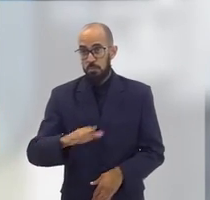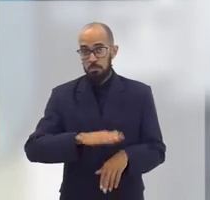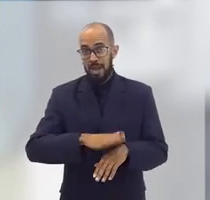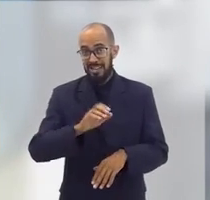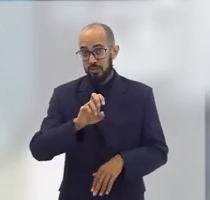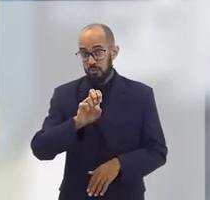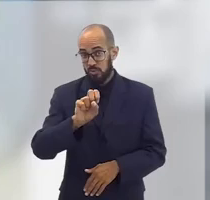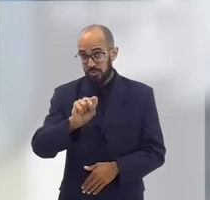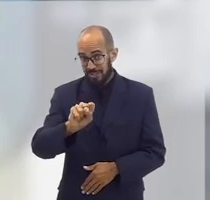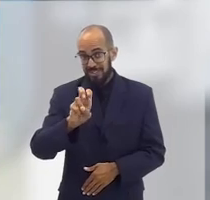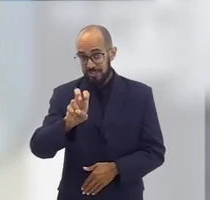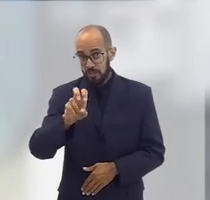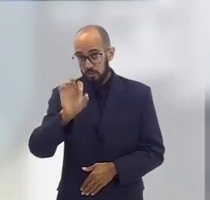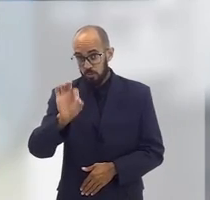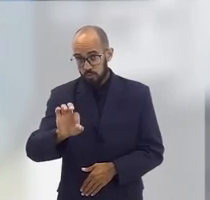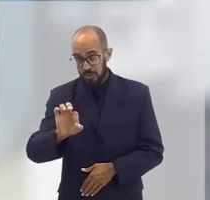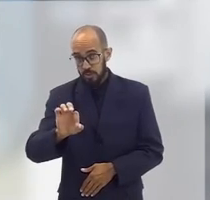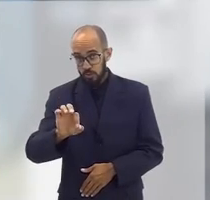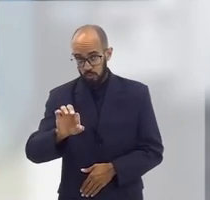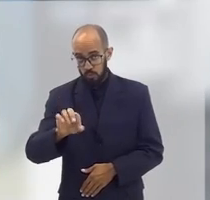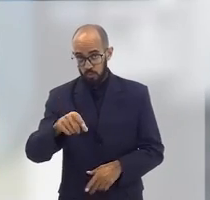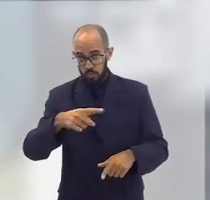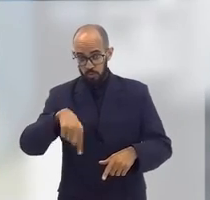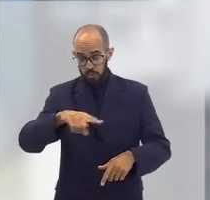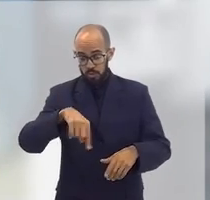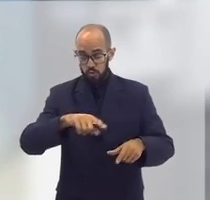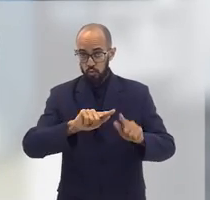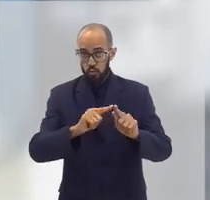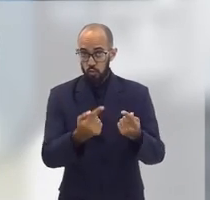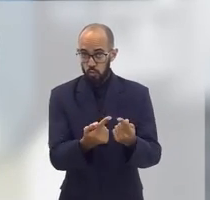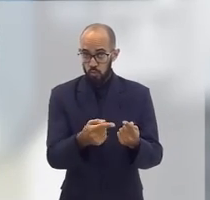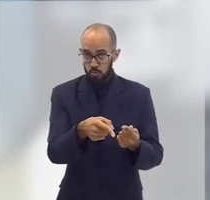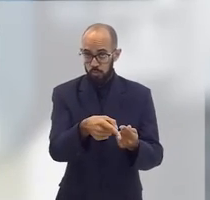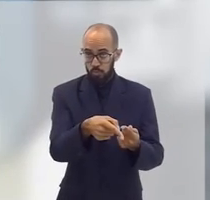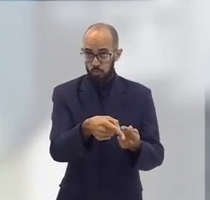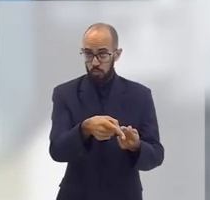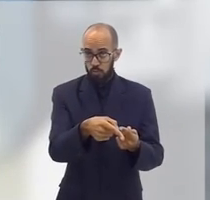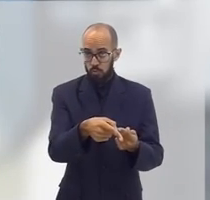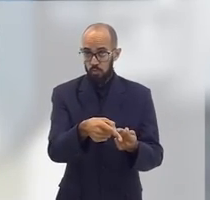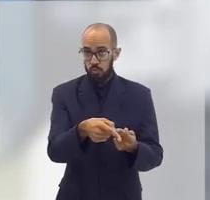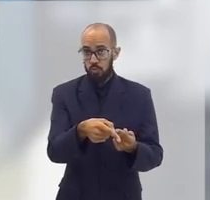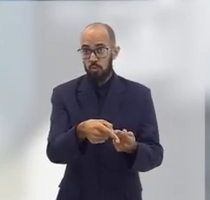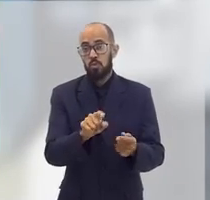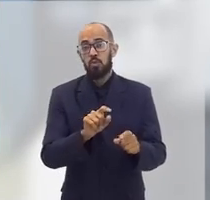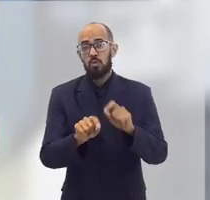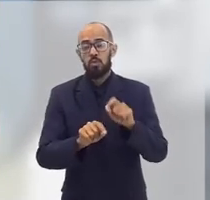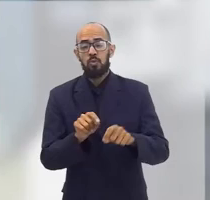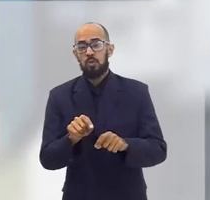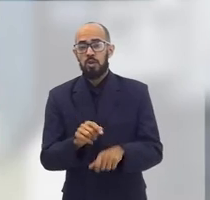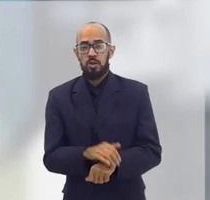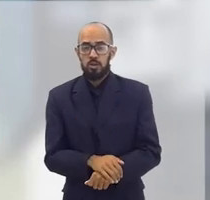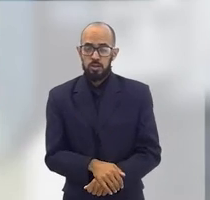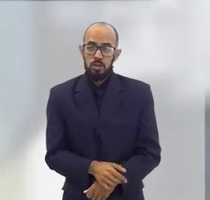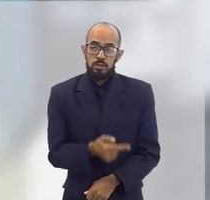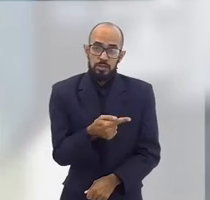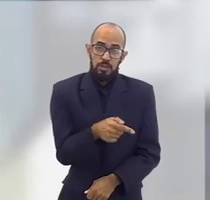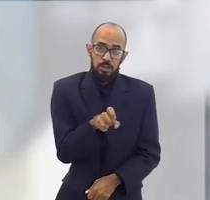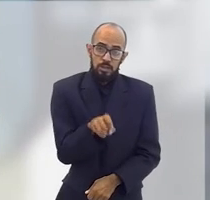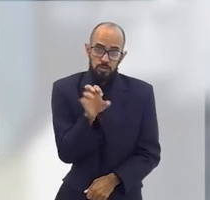85%, mais do que 85%. Desses, e eu tenho certeza que você não sabia disso, pasme, porque desses,